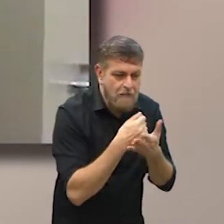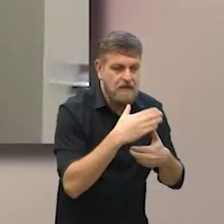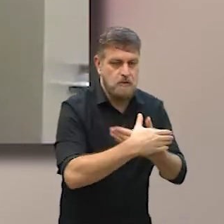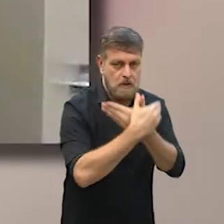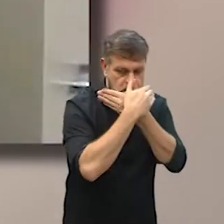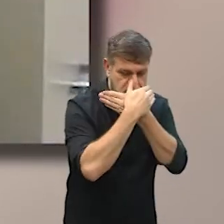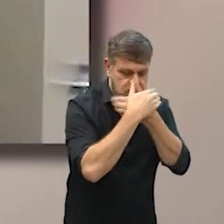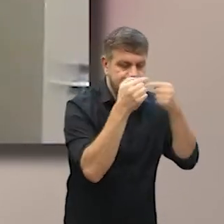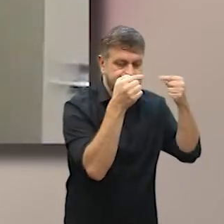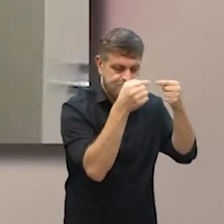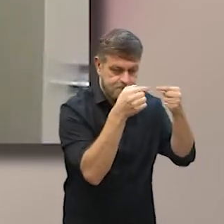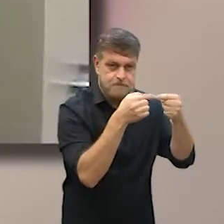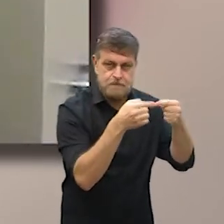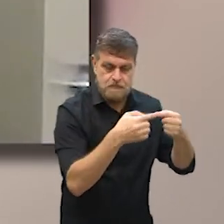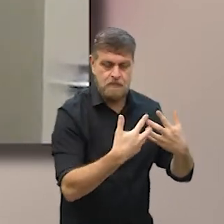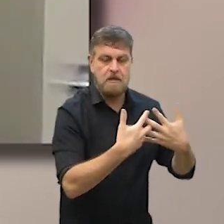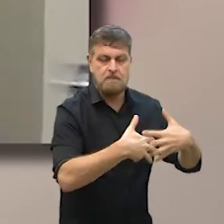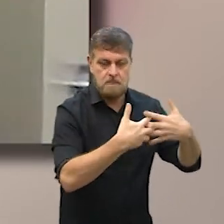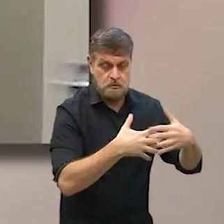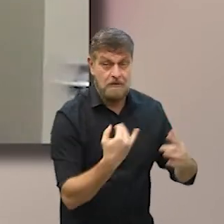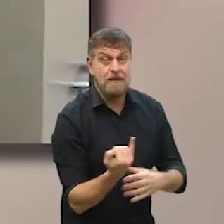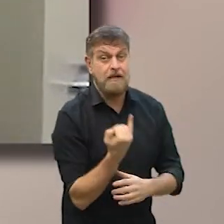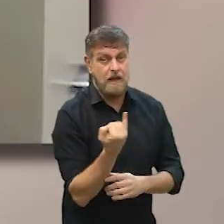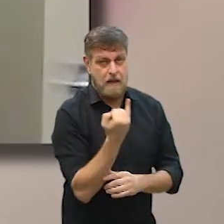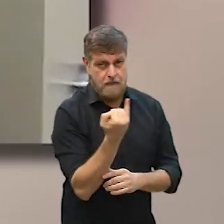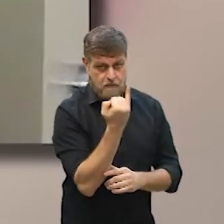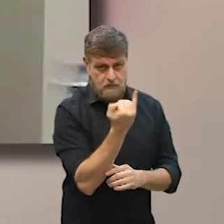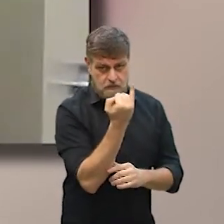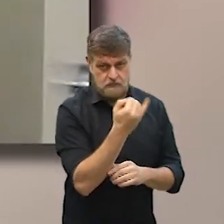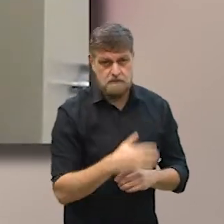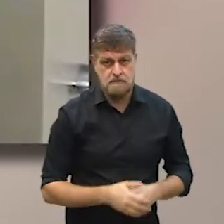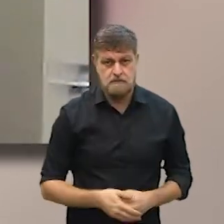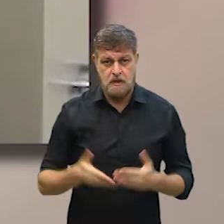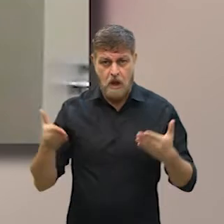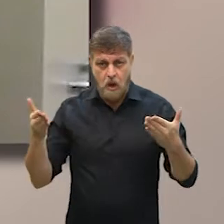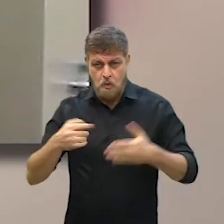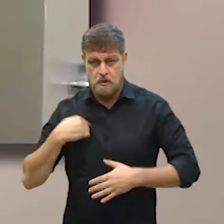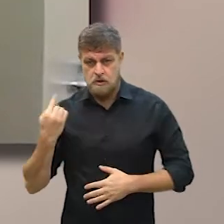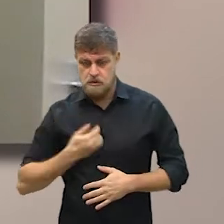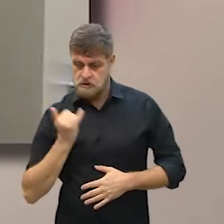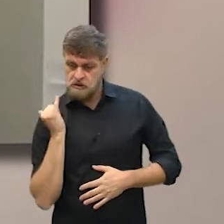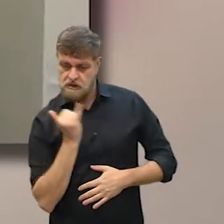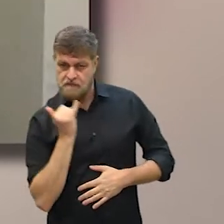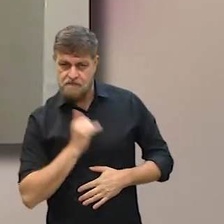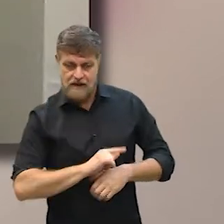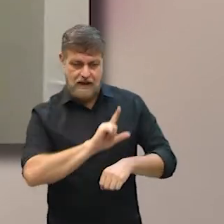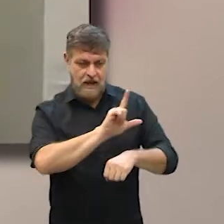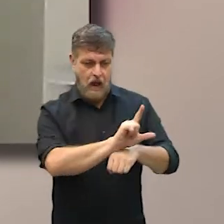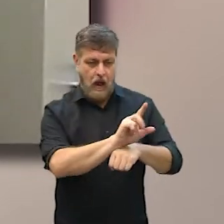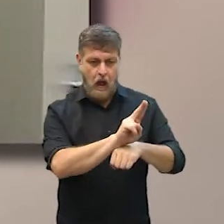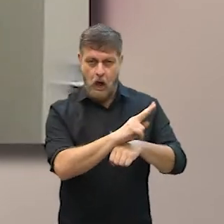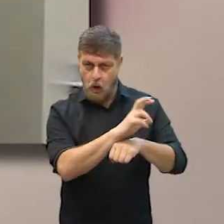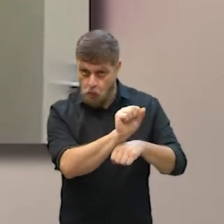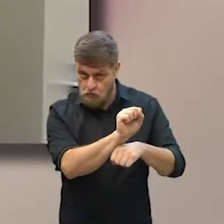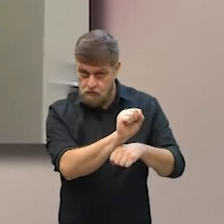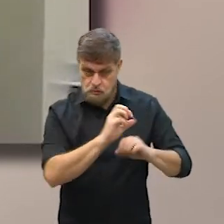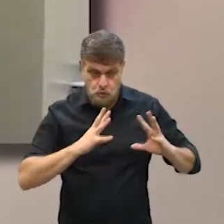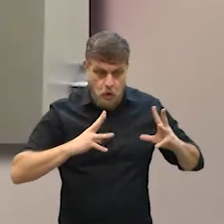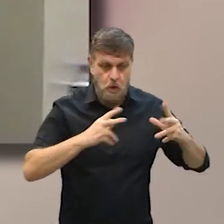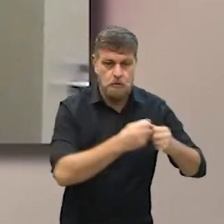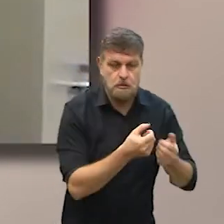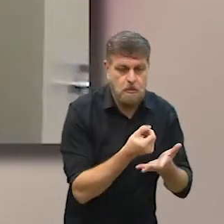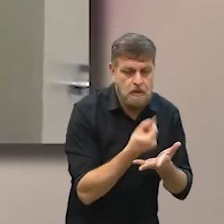e para o lupus sistêmico ela é muito importante hoje a gente diz que praticamente todo paciente com lúpus